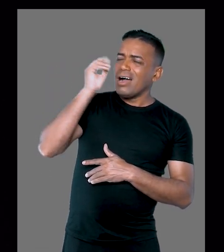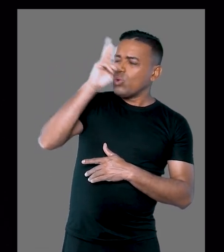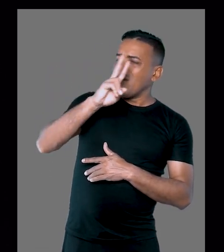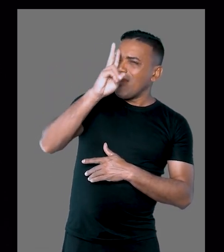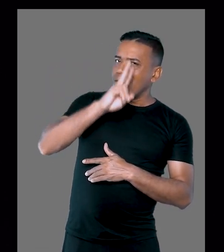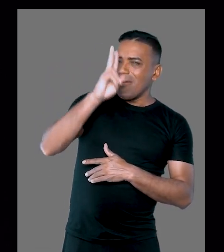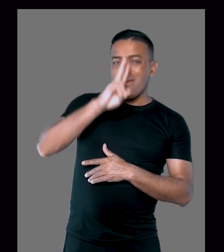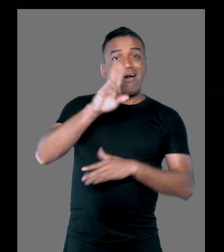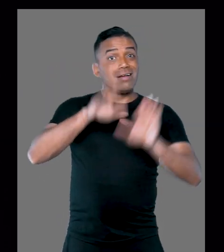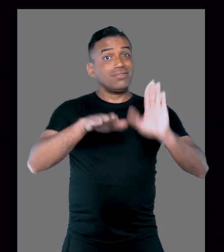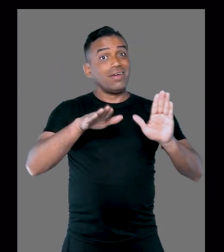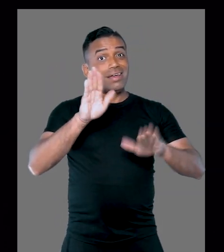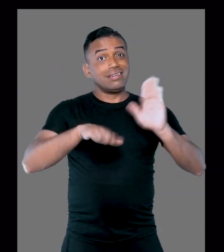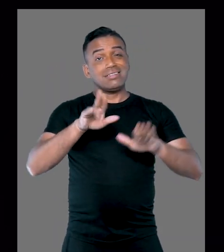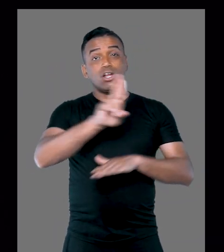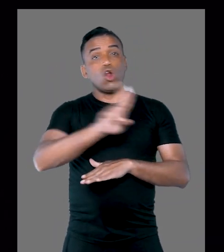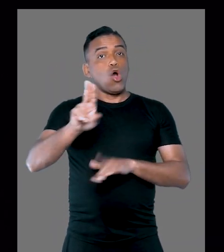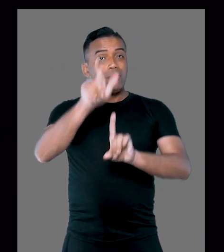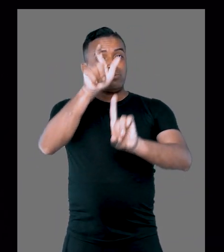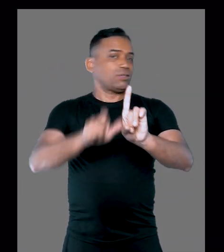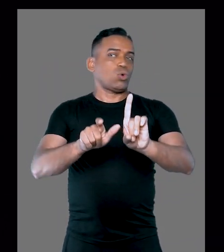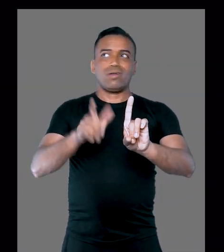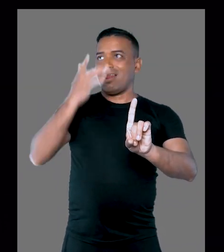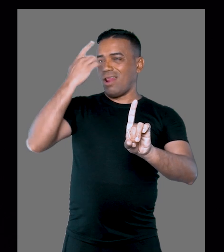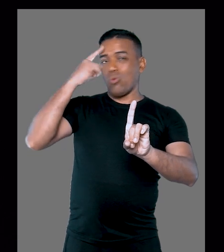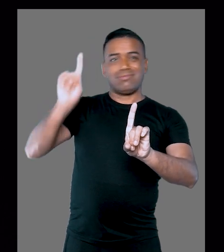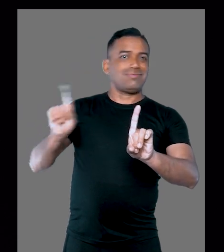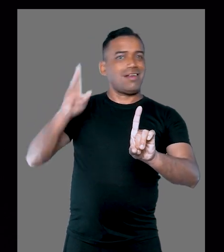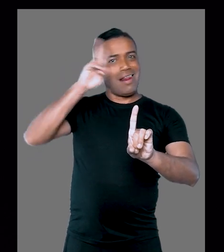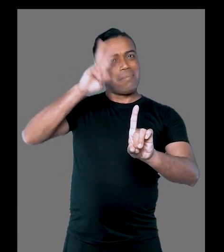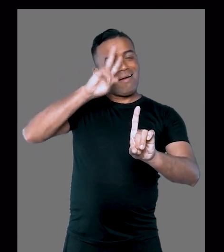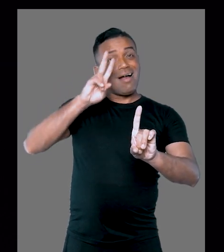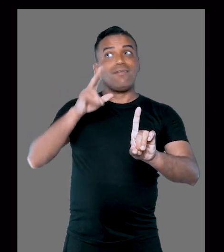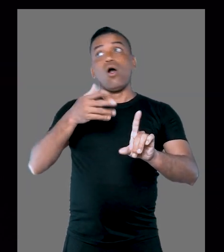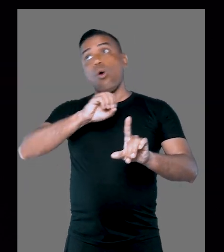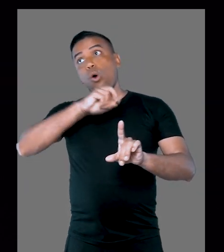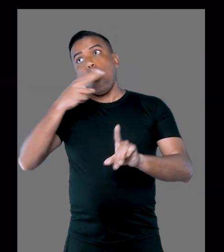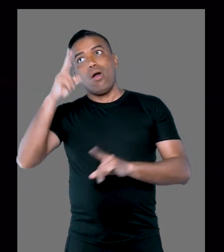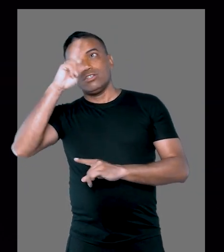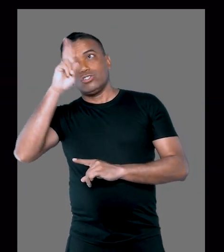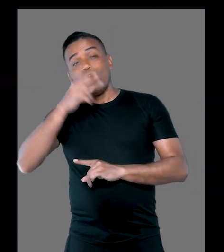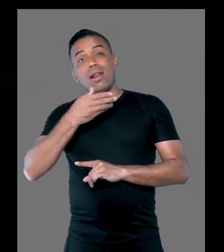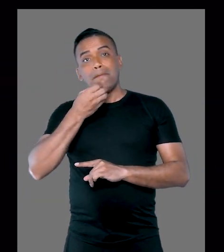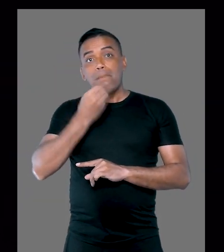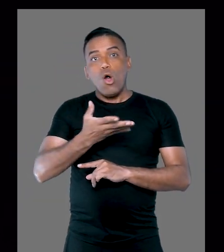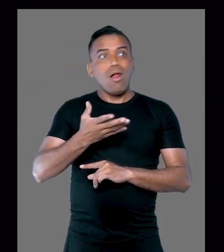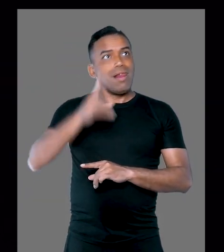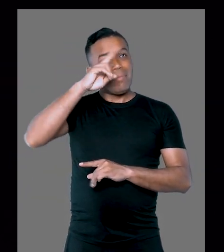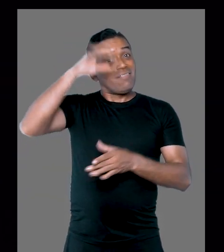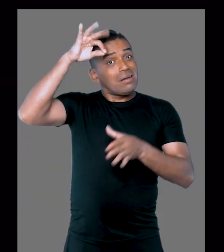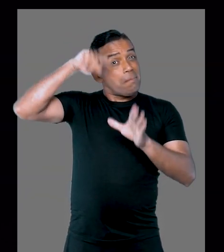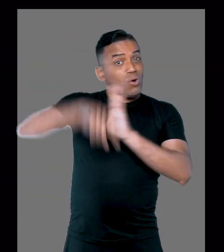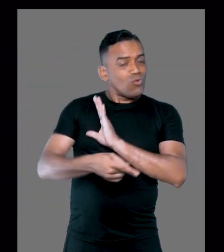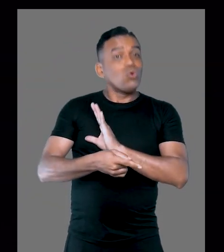E aí, às vezes, ela aparecia com o nome de alguém que ela não lembrava, ou então ela lembrava melhor da história e depois falava, não, eu confirmei e aquilo que eu te